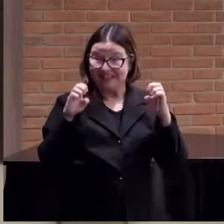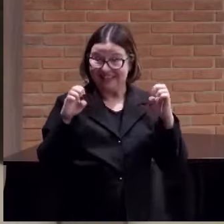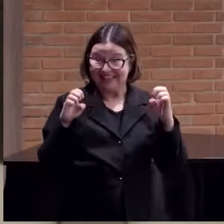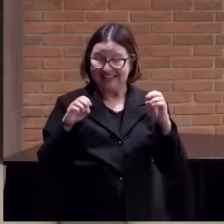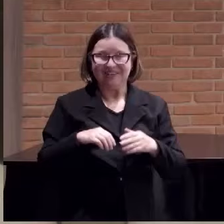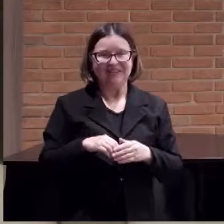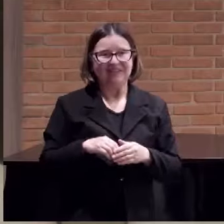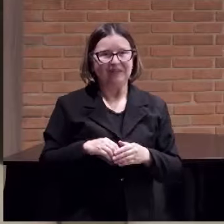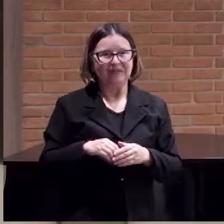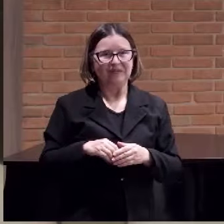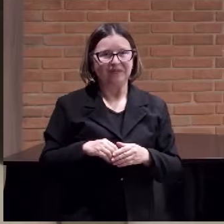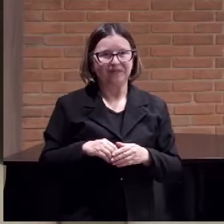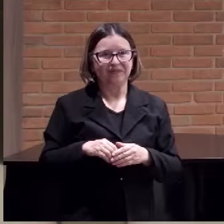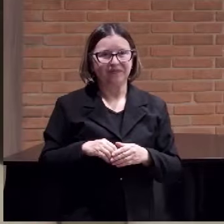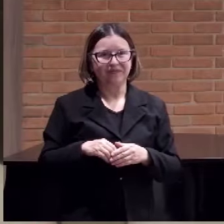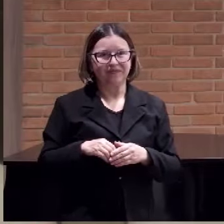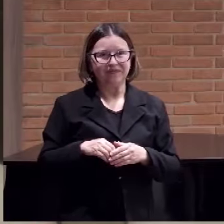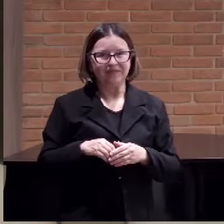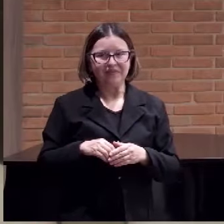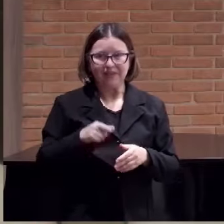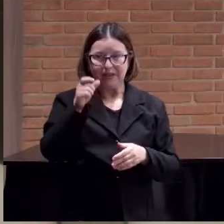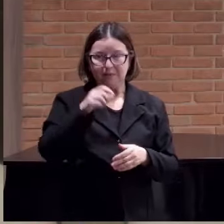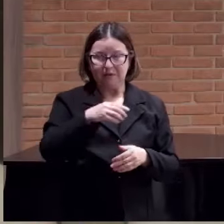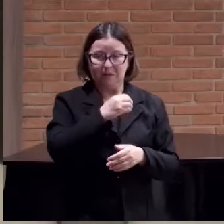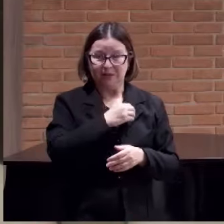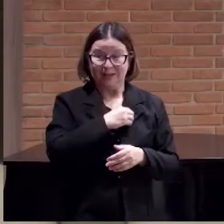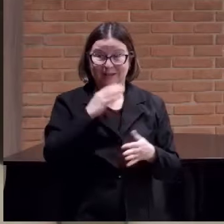iníquo é salvo.